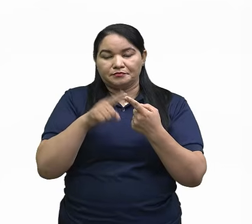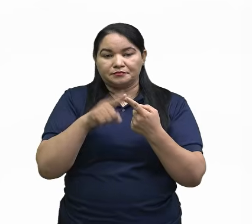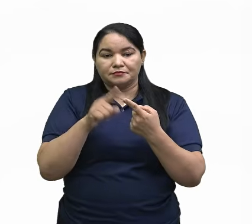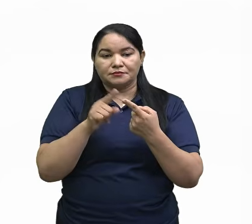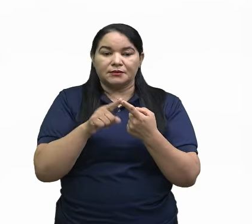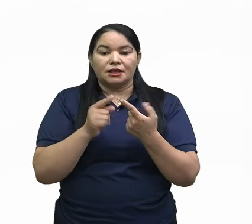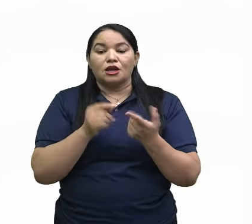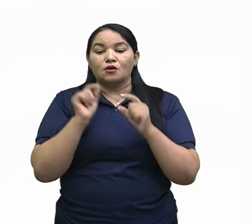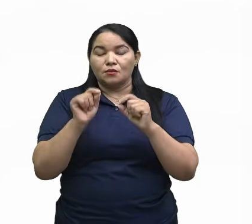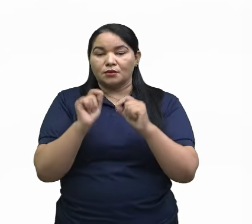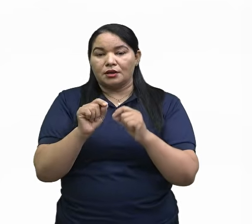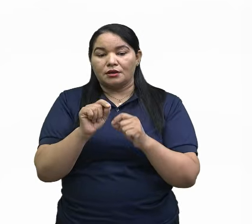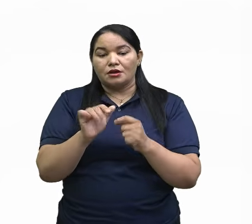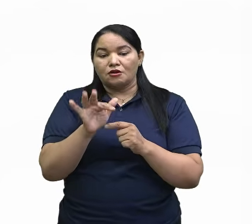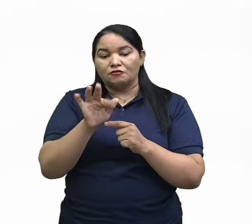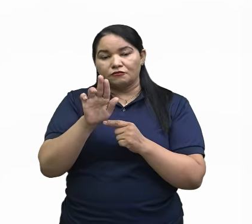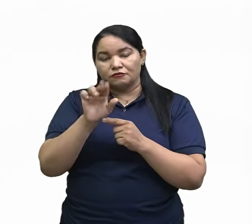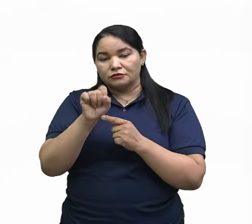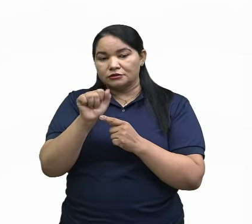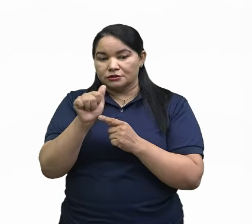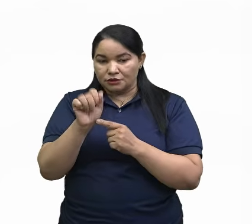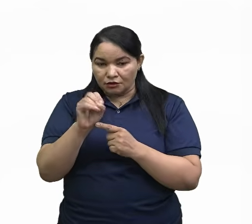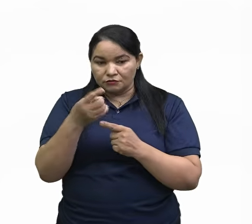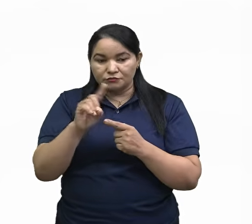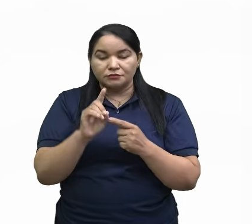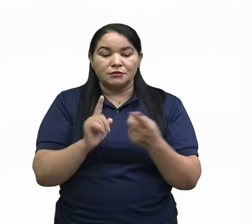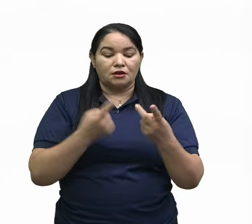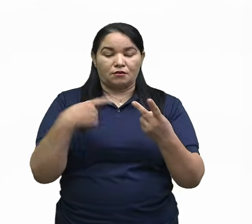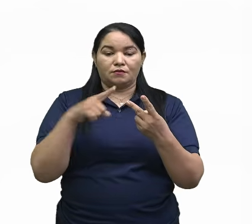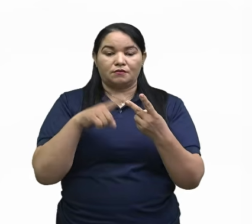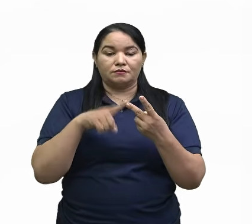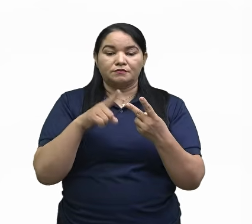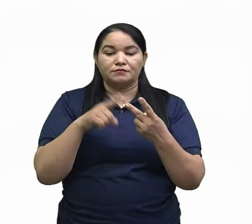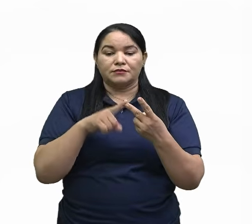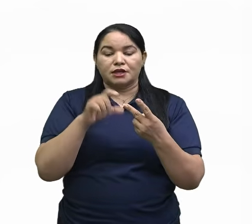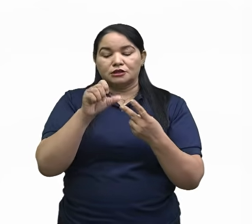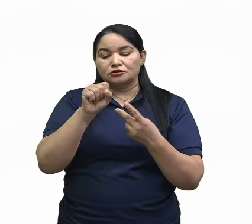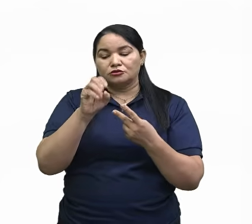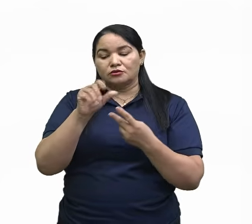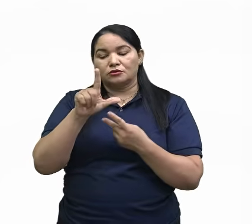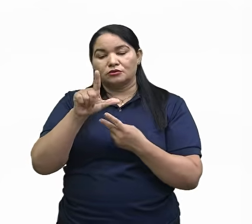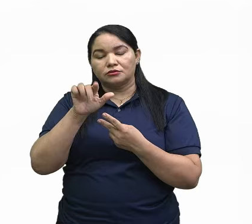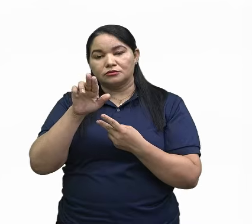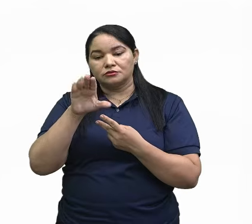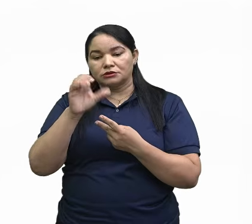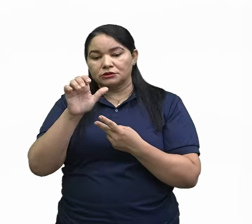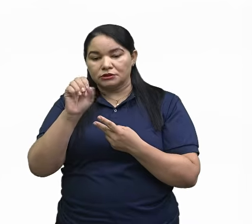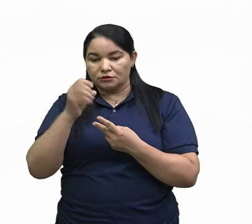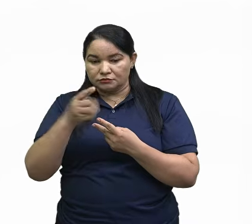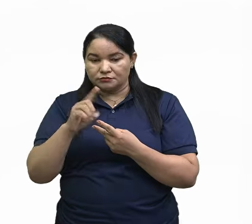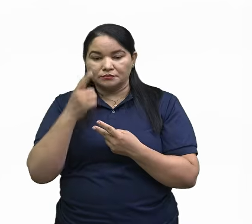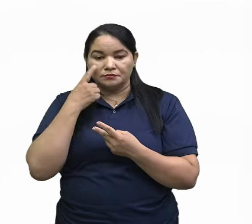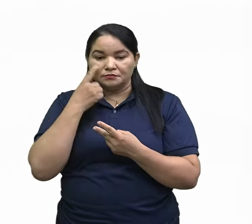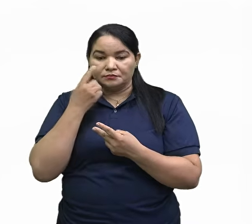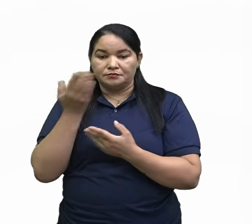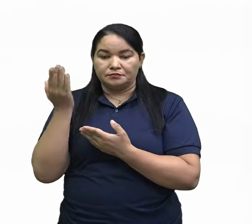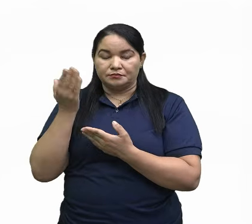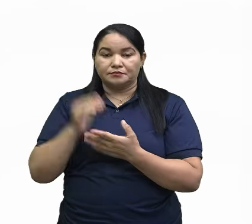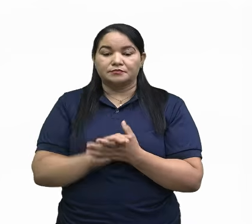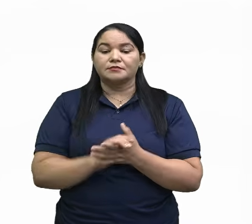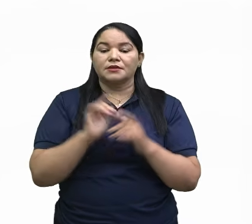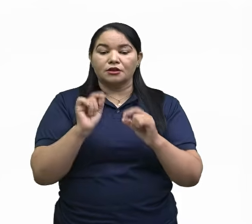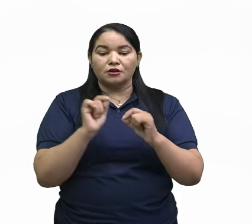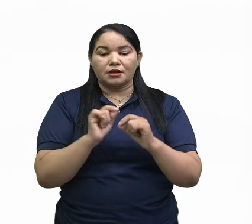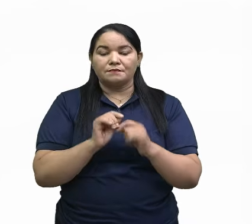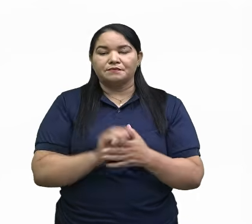que é chamada de eletrólise ígnea, e a eletrólise por dissolução, que é chamada de eletrólise aquosa.